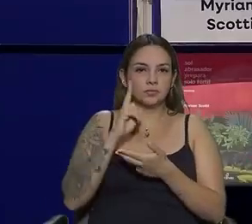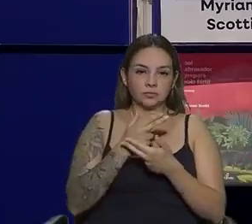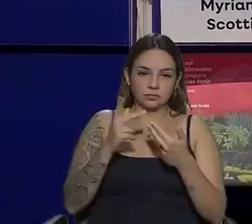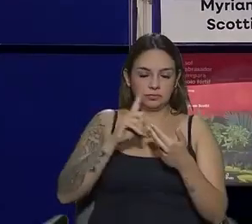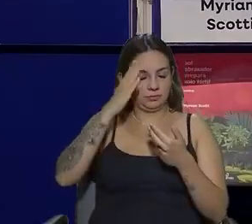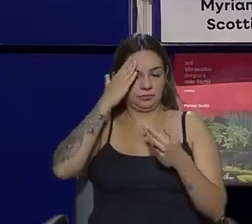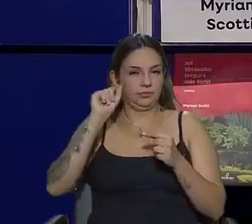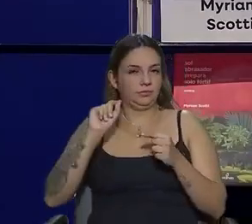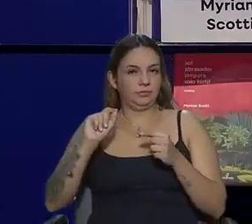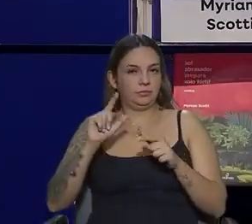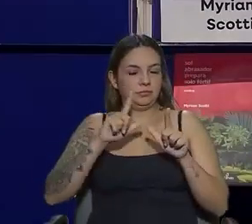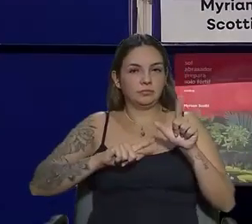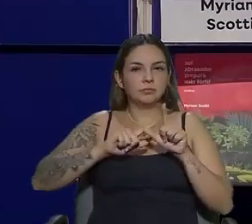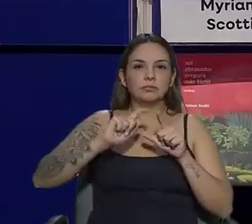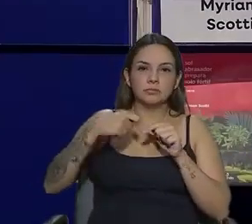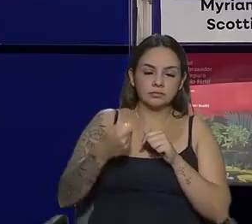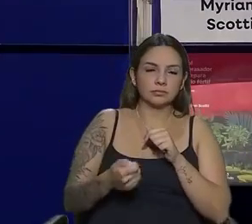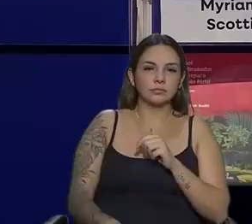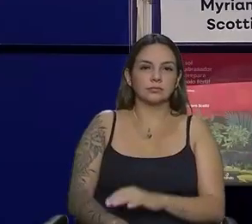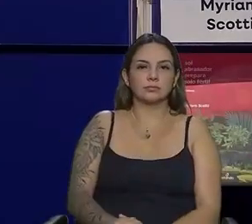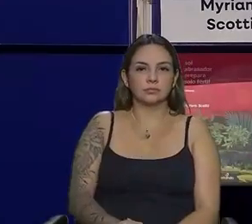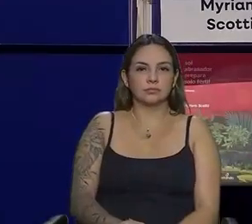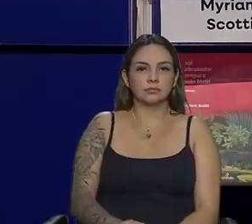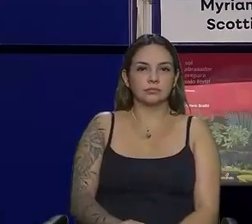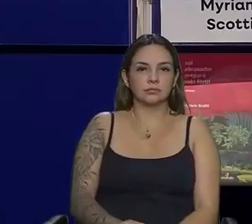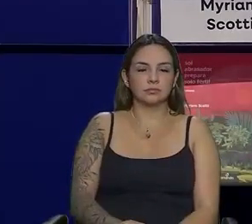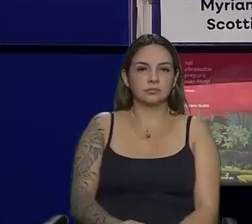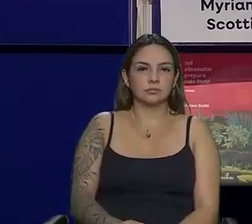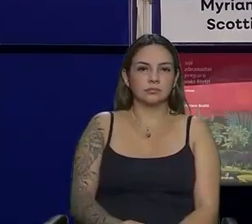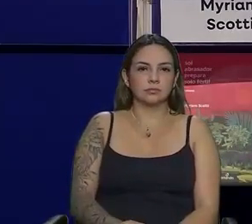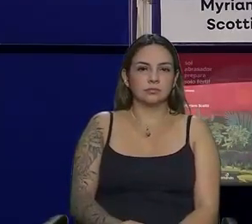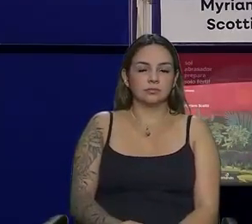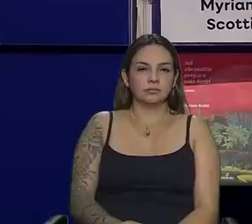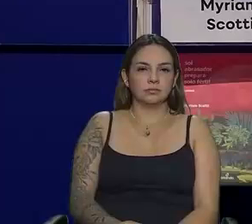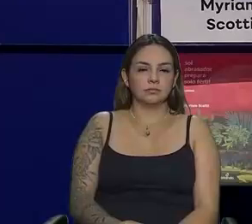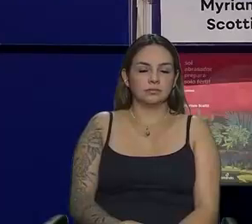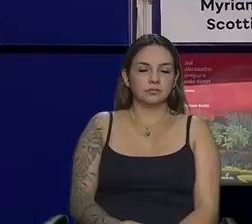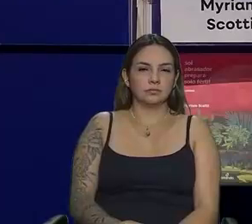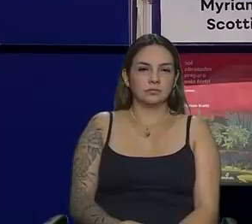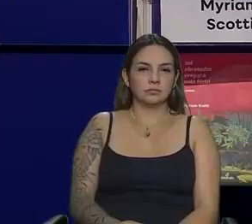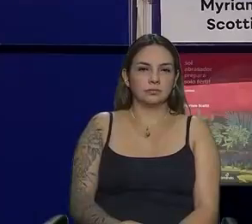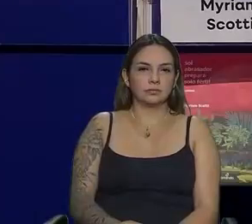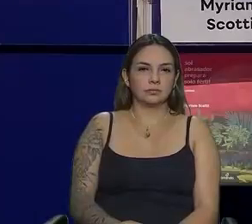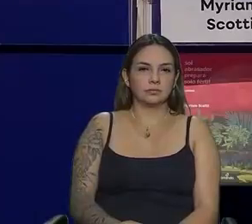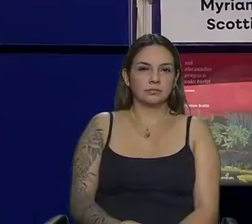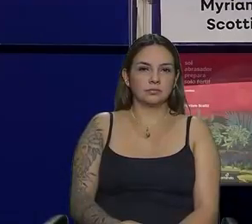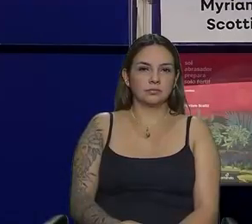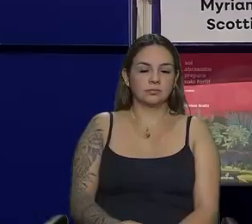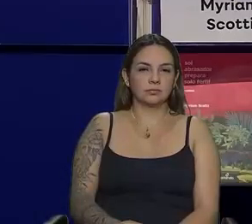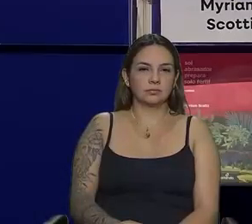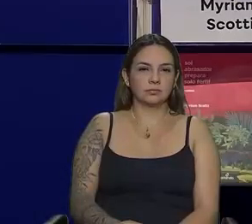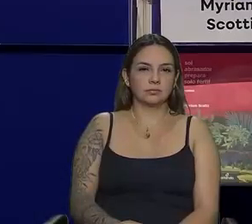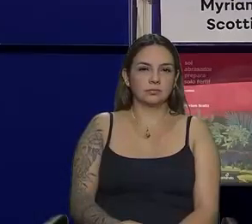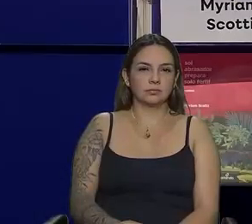as coisas e não sabia o que essas letras significavam. E queria, porque minha mãe tinha lá os seus livros e ouvia conversas na